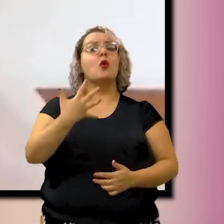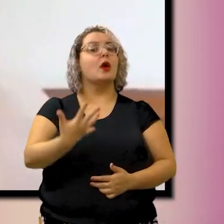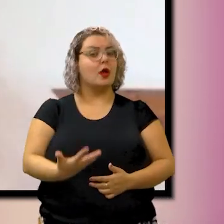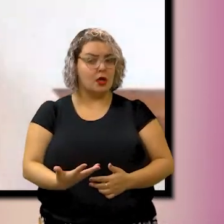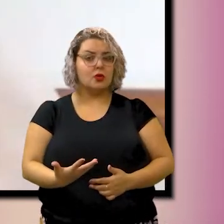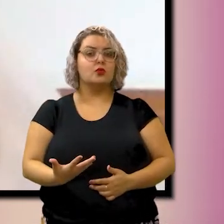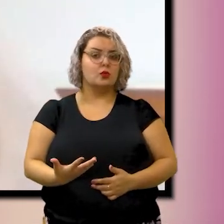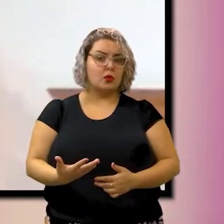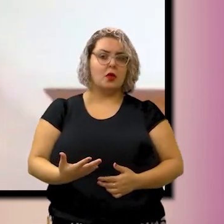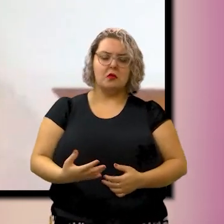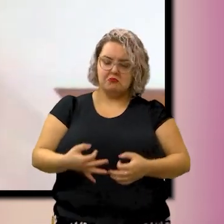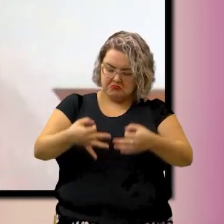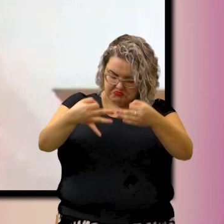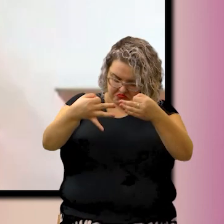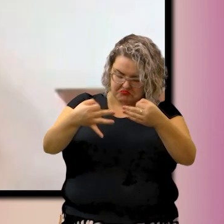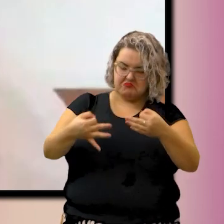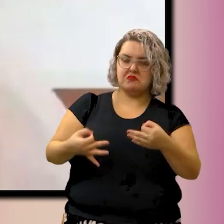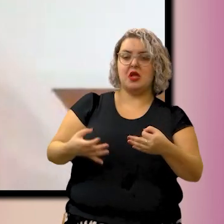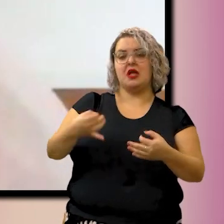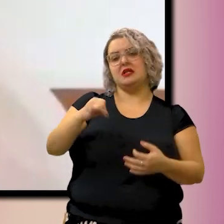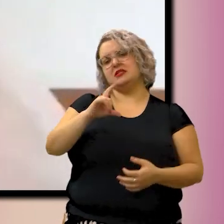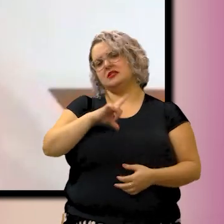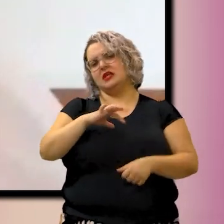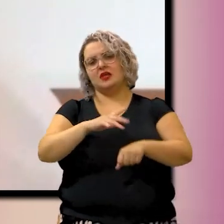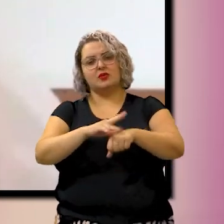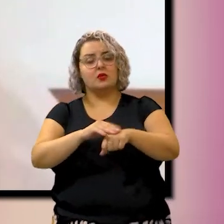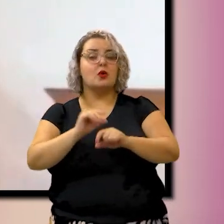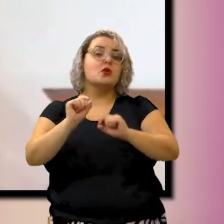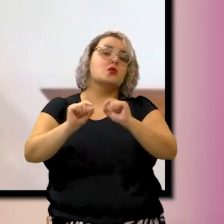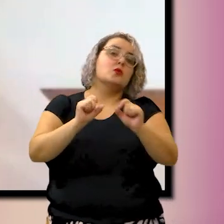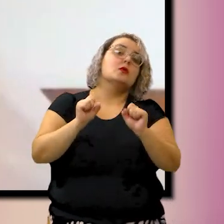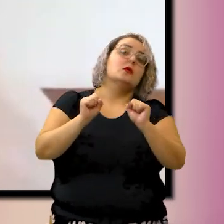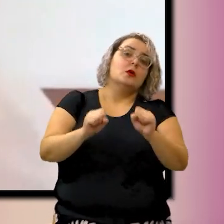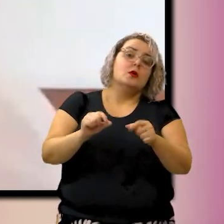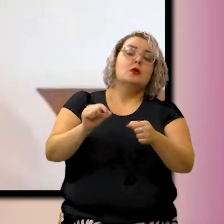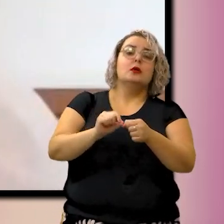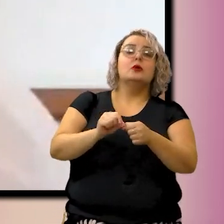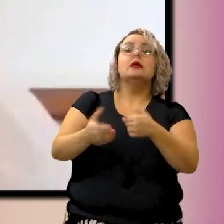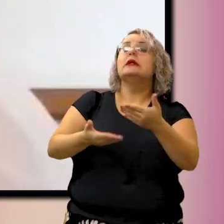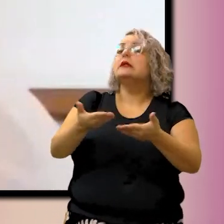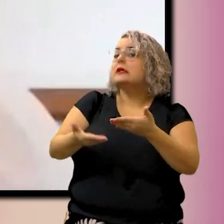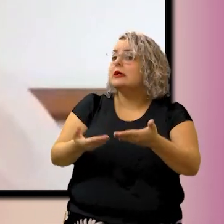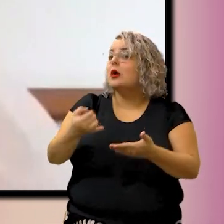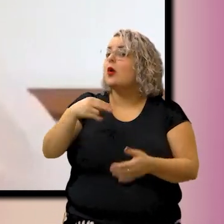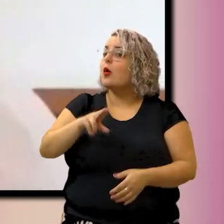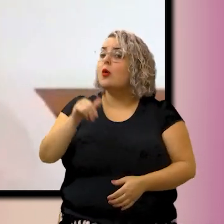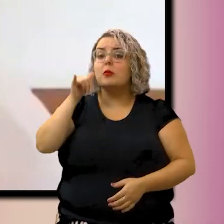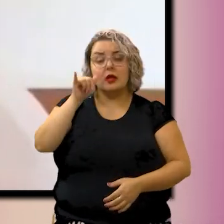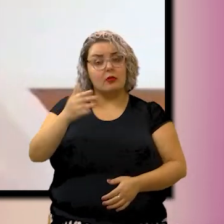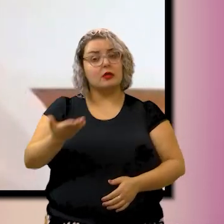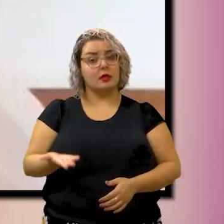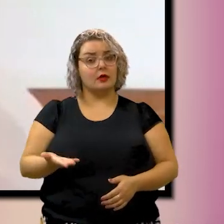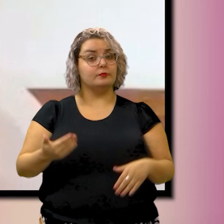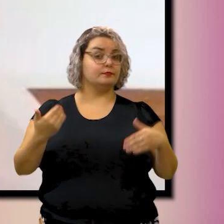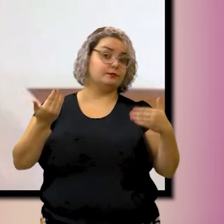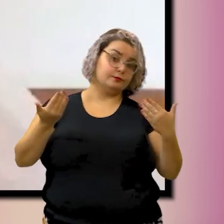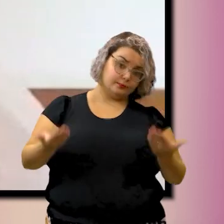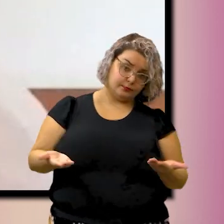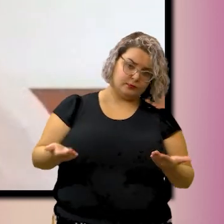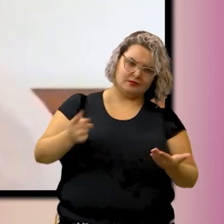dão um resultado muito, muito apurado se tem alguma doença e o que pode ser feito para tratar ou para